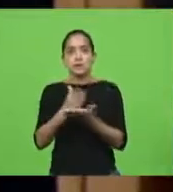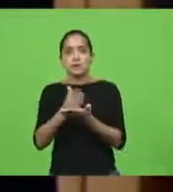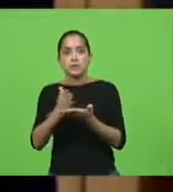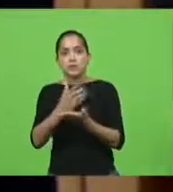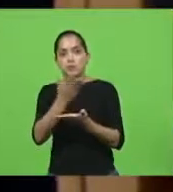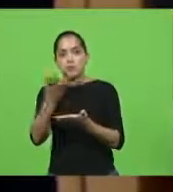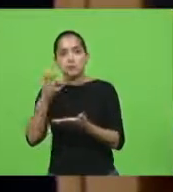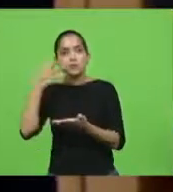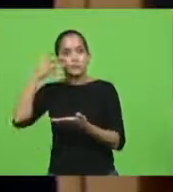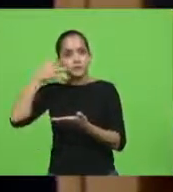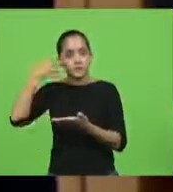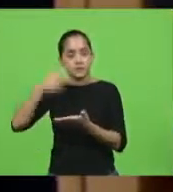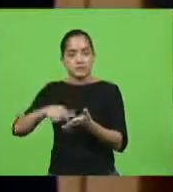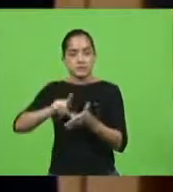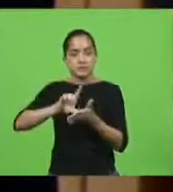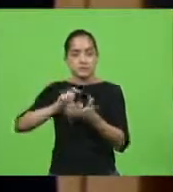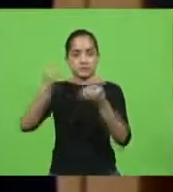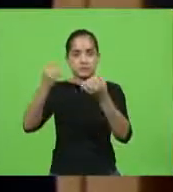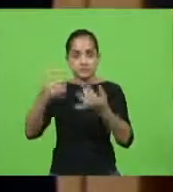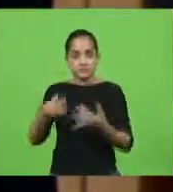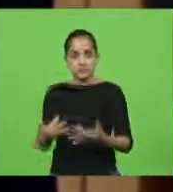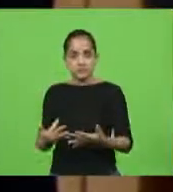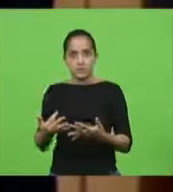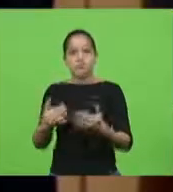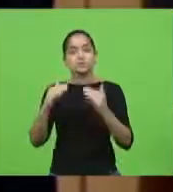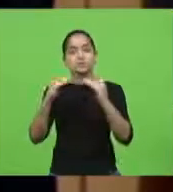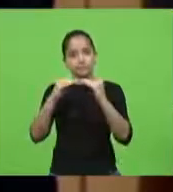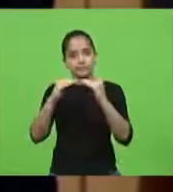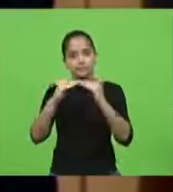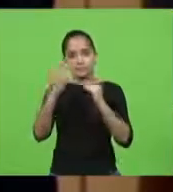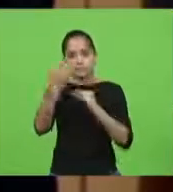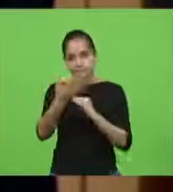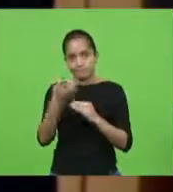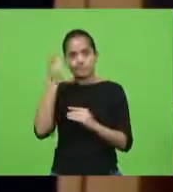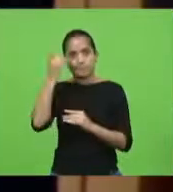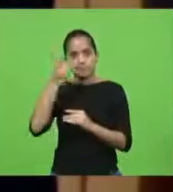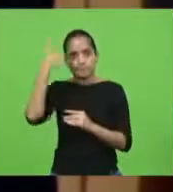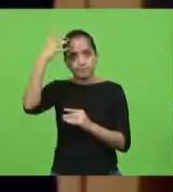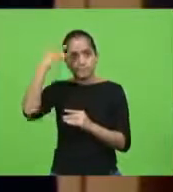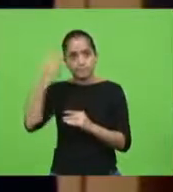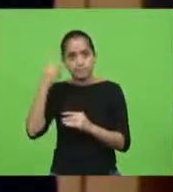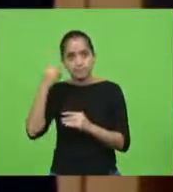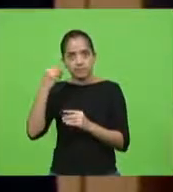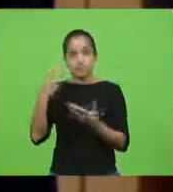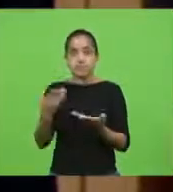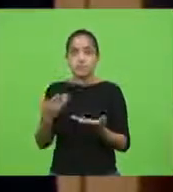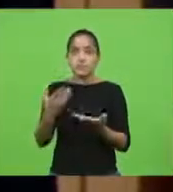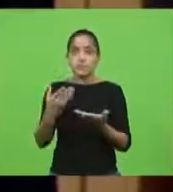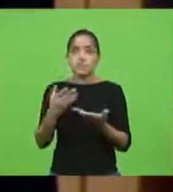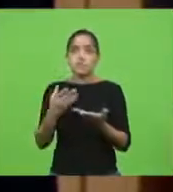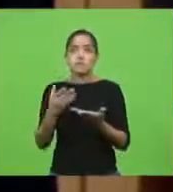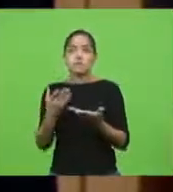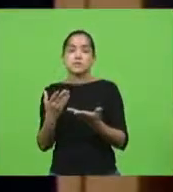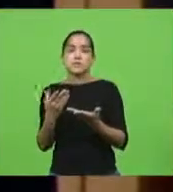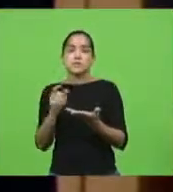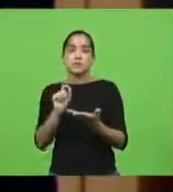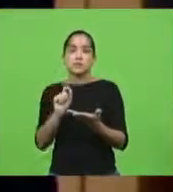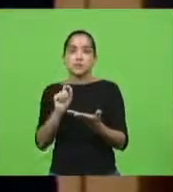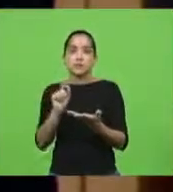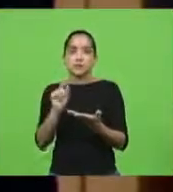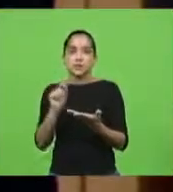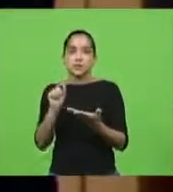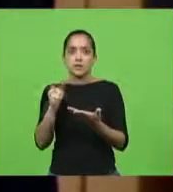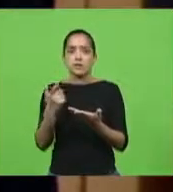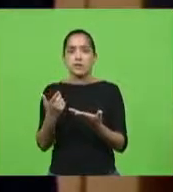feitas, dizer que eu também estou de acordo com a deputada Luciane. Talvez o método para questões que